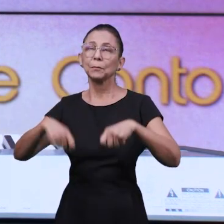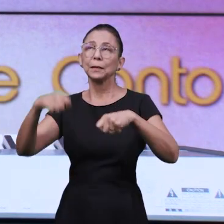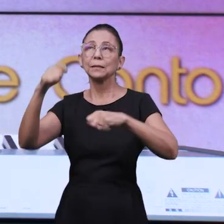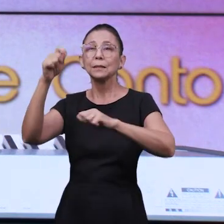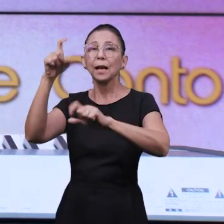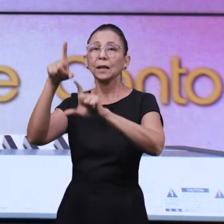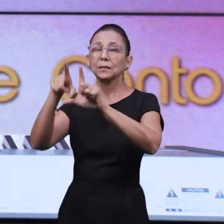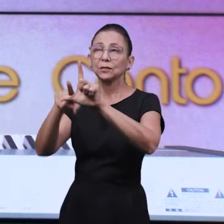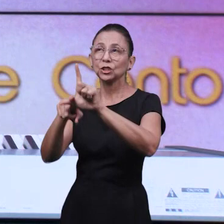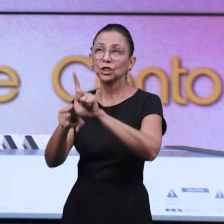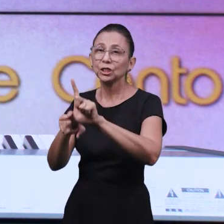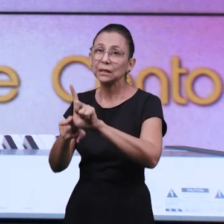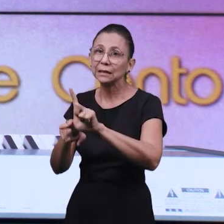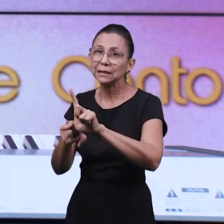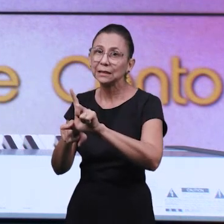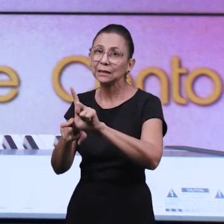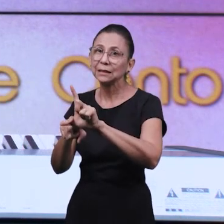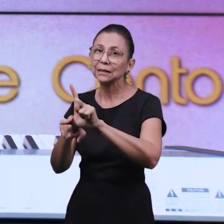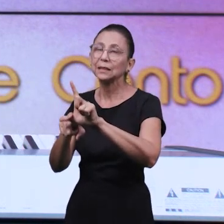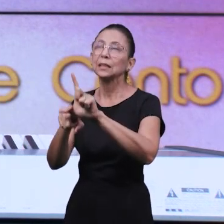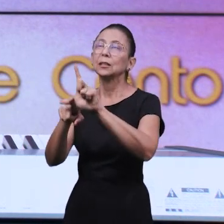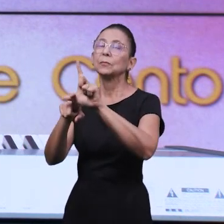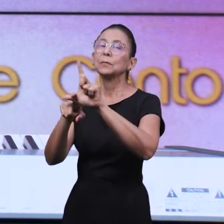necessitado, dependente,